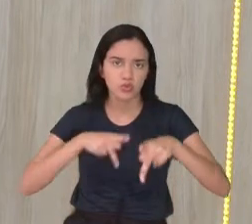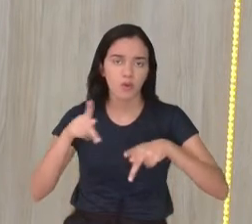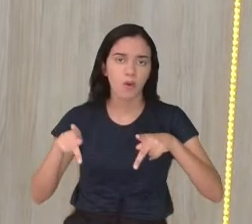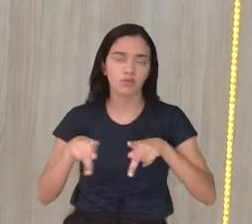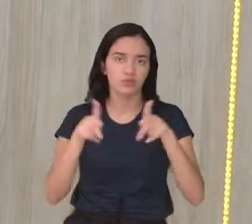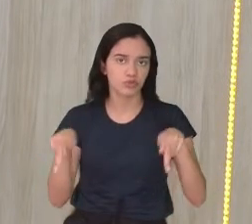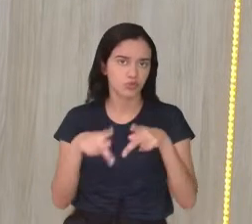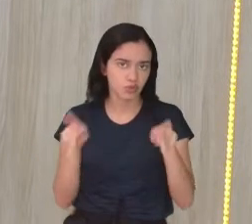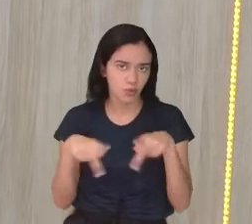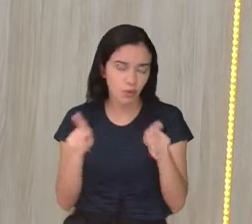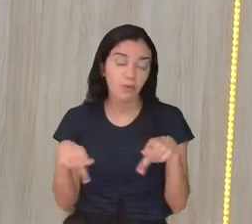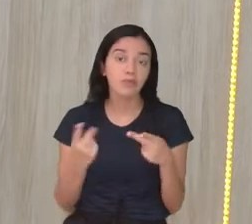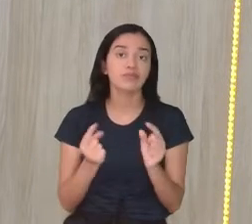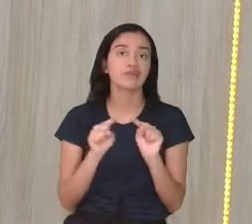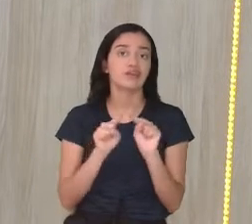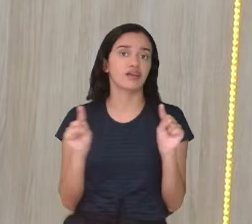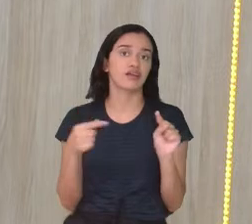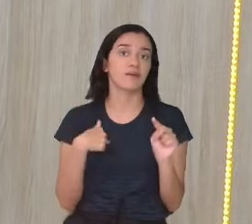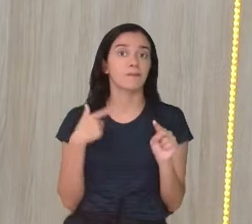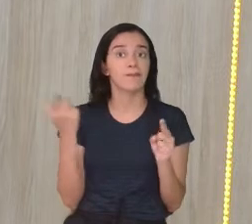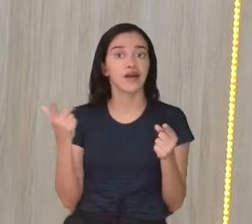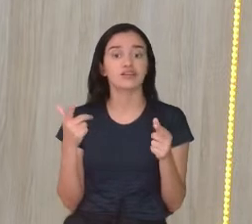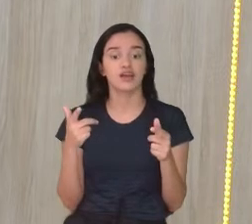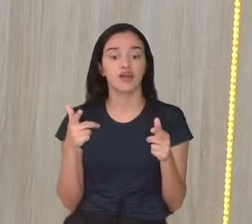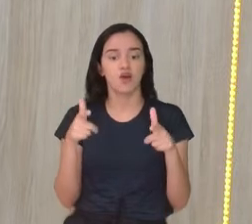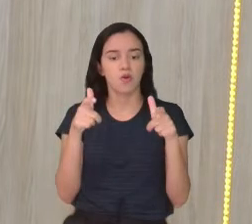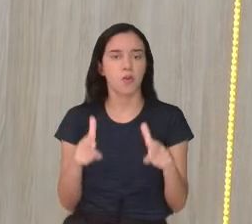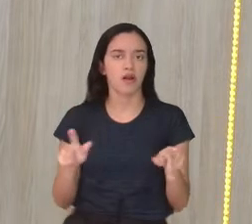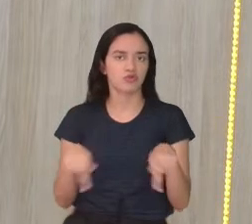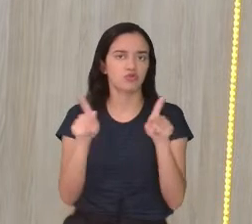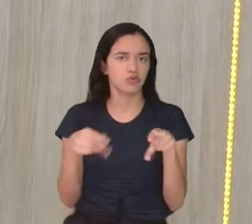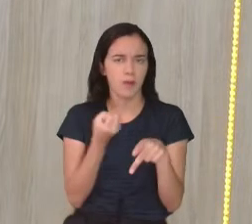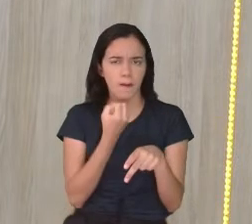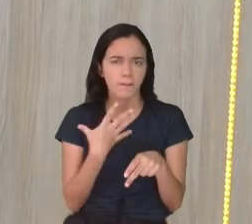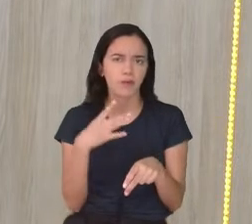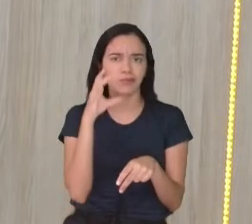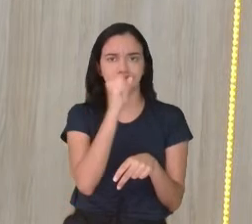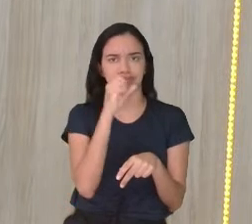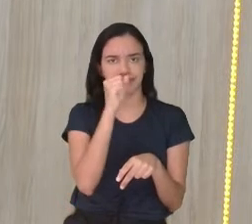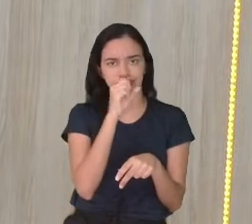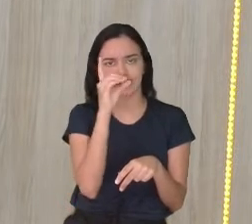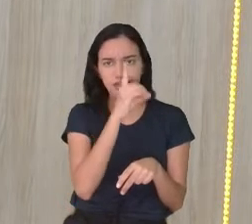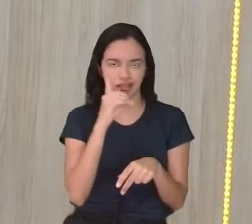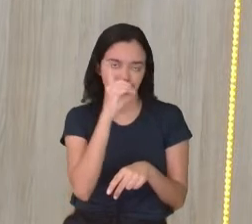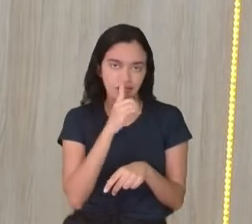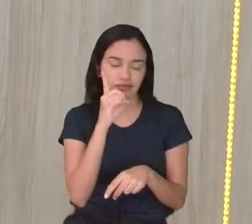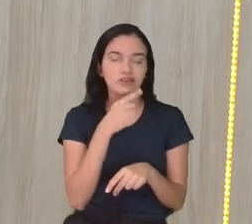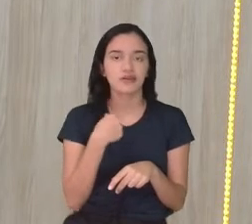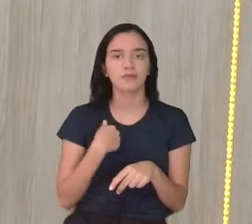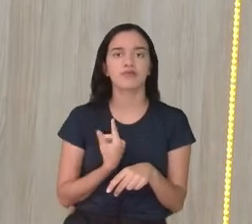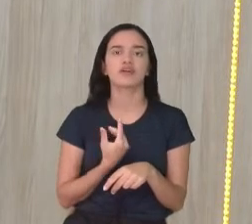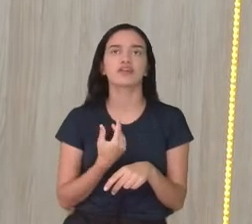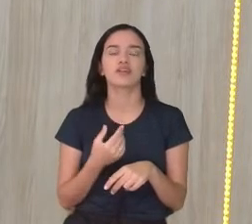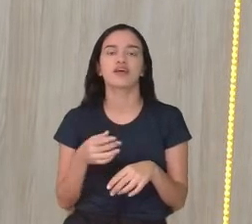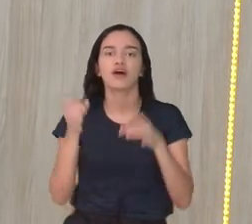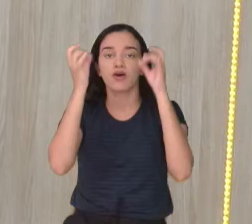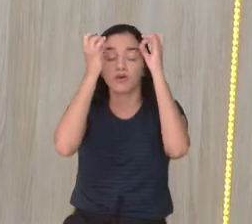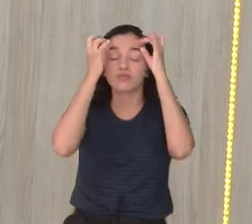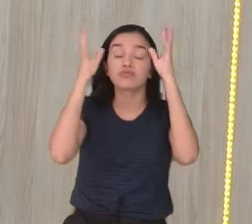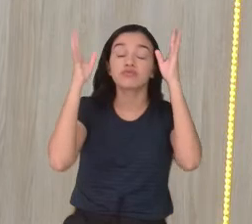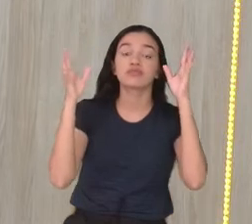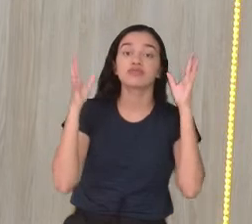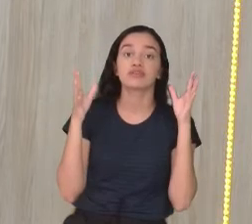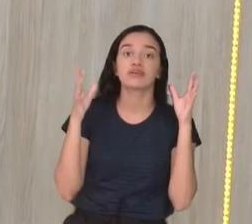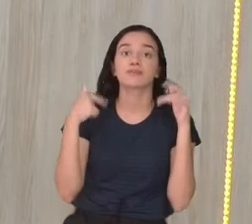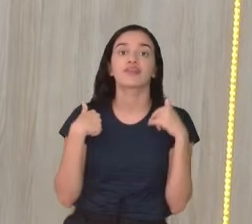gente precisa se alimentar. O shopping, final de semana, às vezes é bom, né, você dar uma passeada, arejar a mente, né? Que a dinâmica,